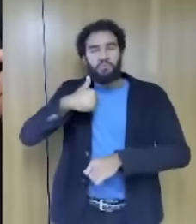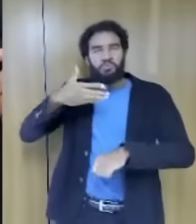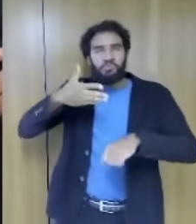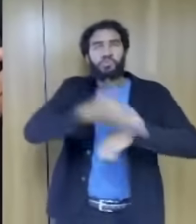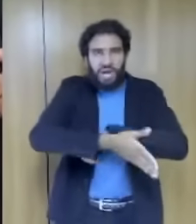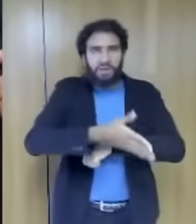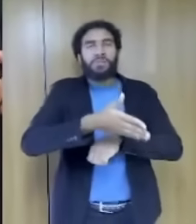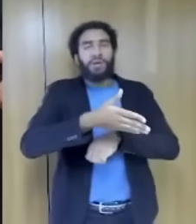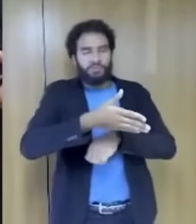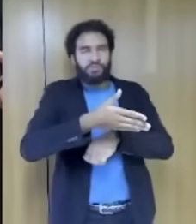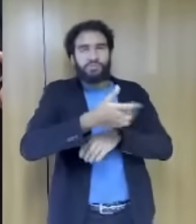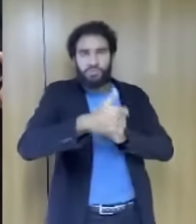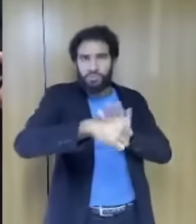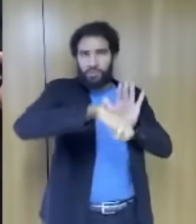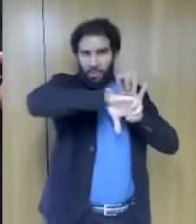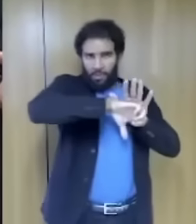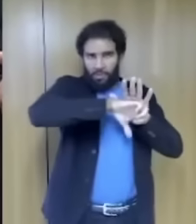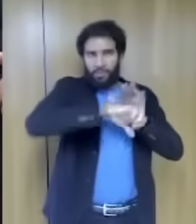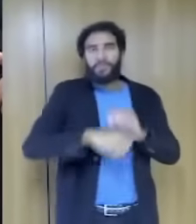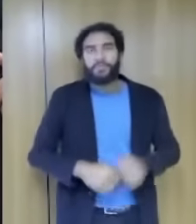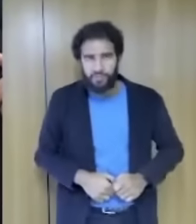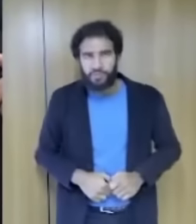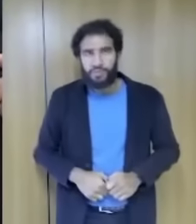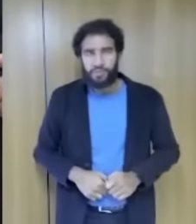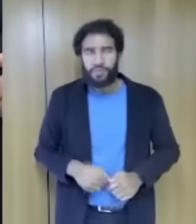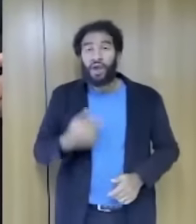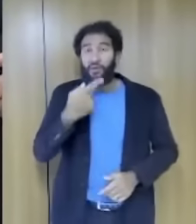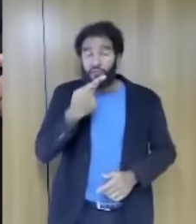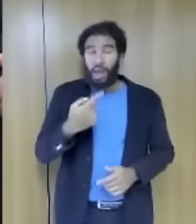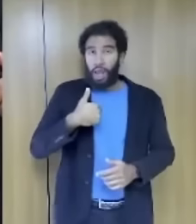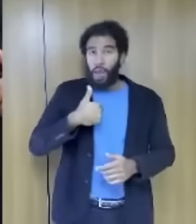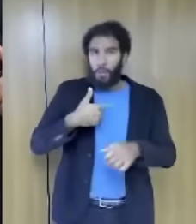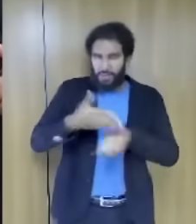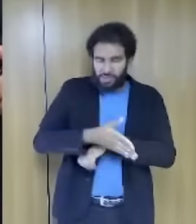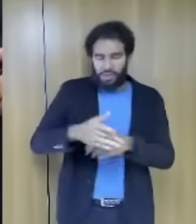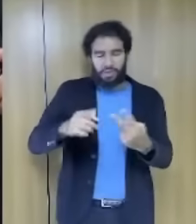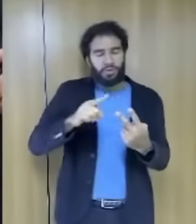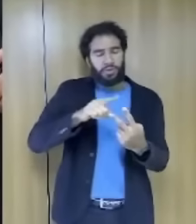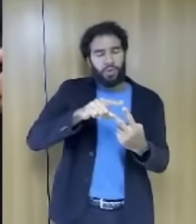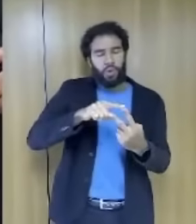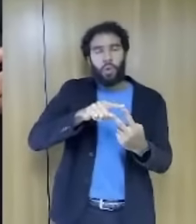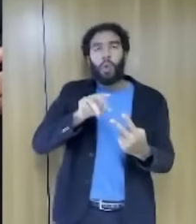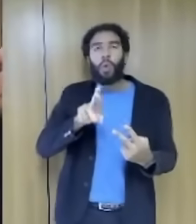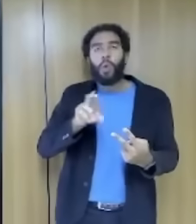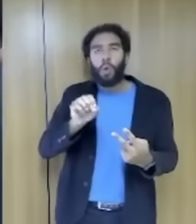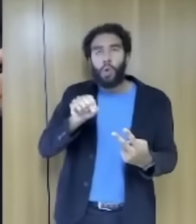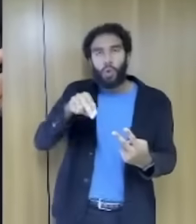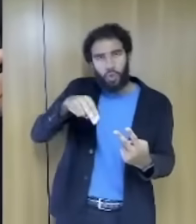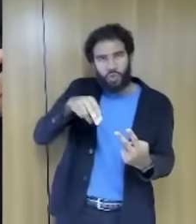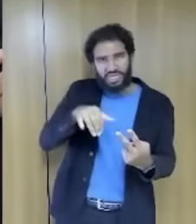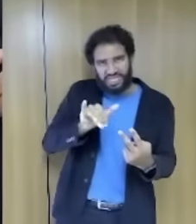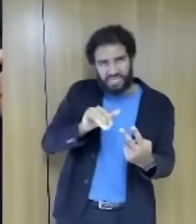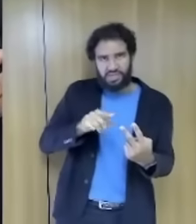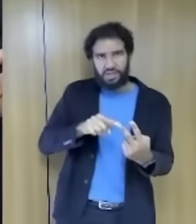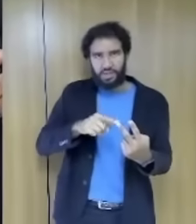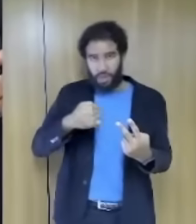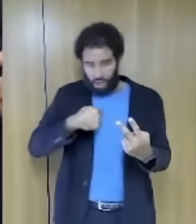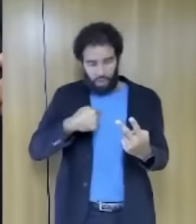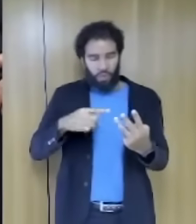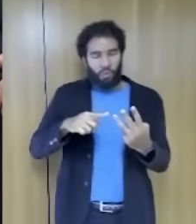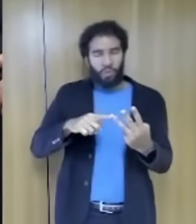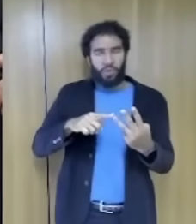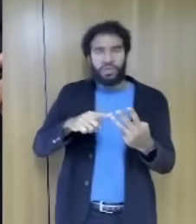participação, ele confirma a participação de Rony Lessa e ele traz os